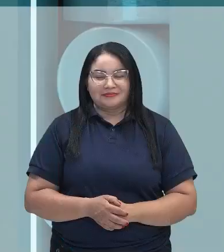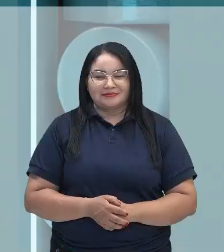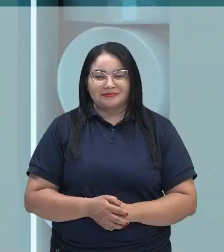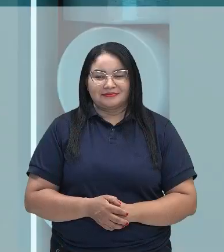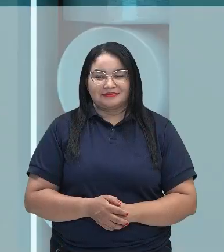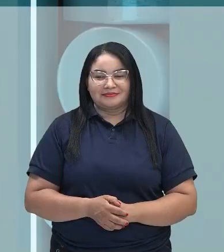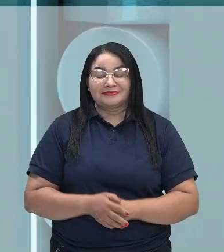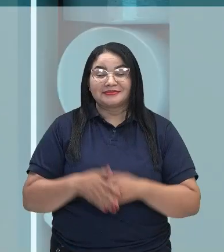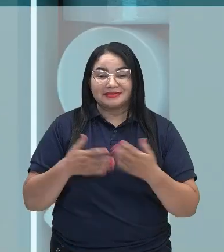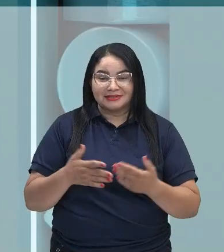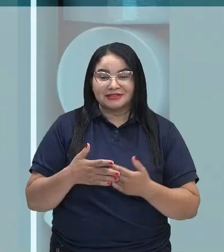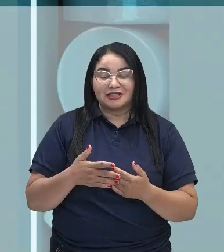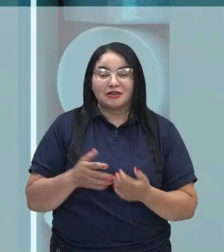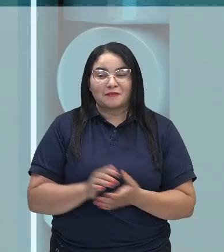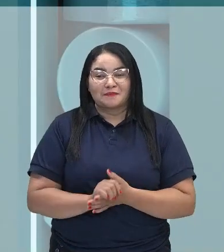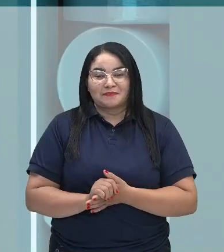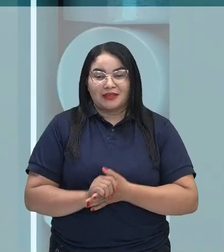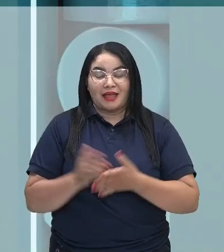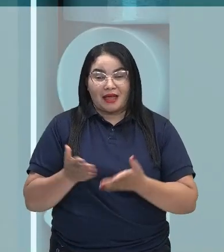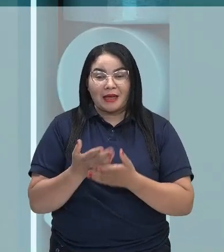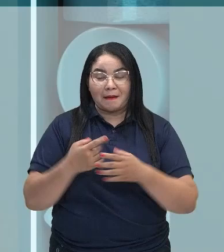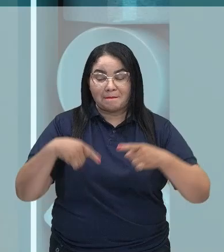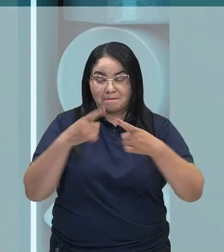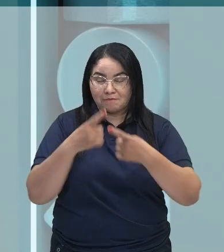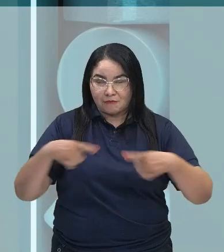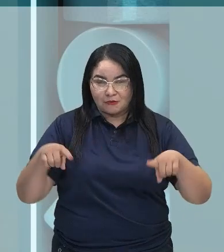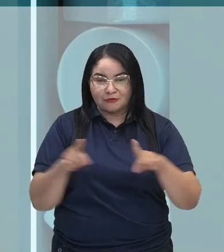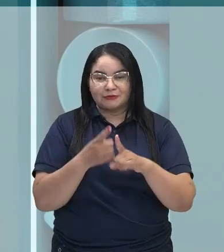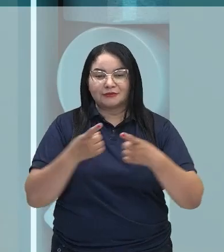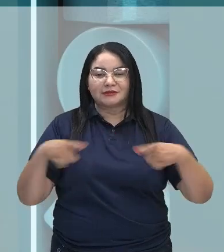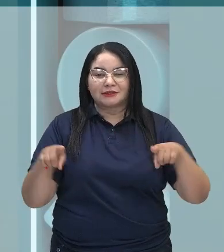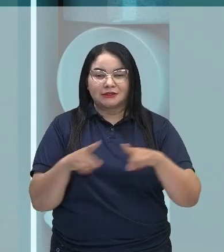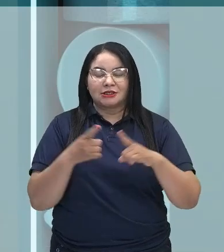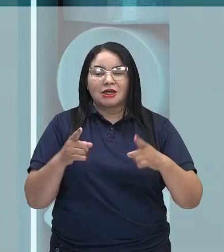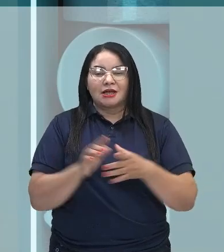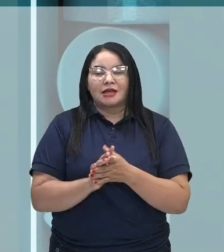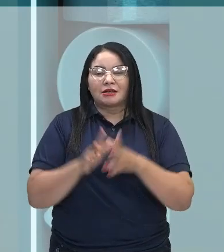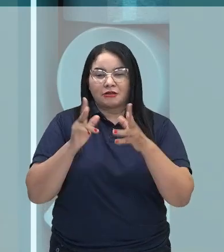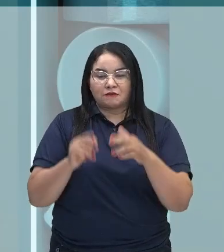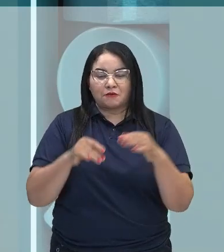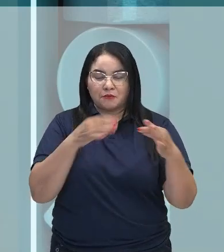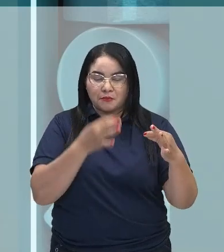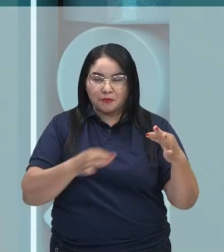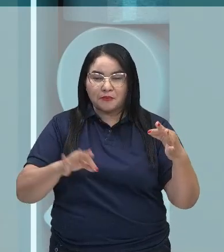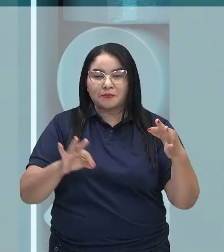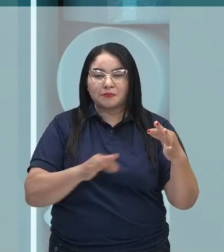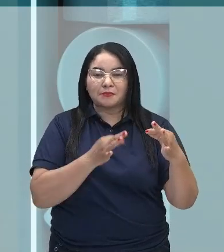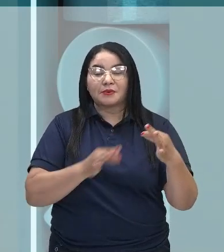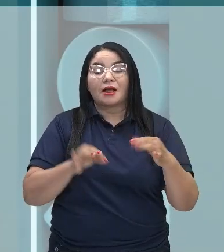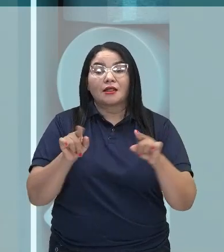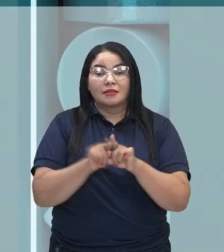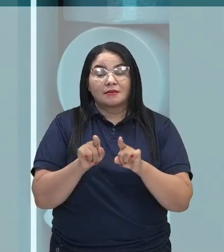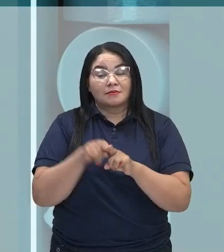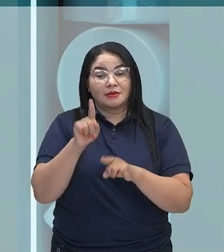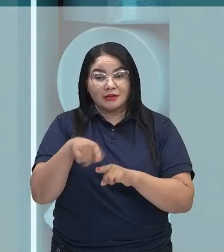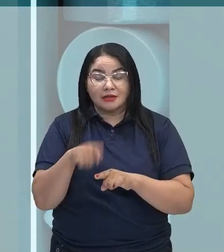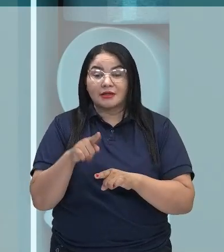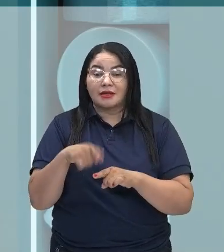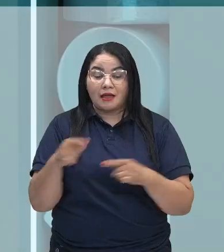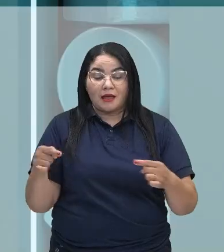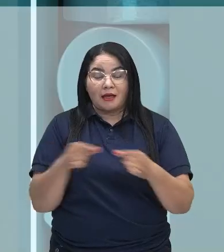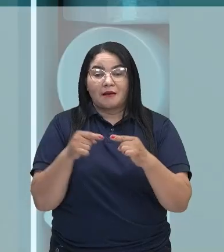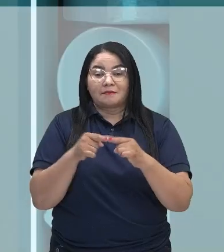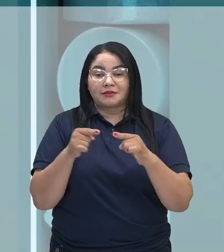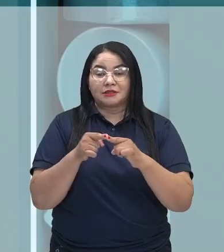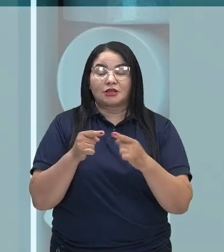Então, como vocês puderam observar, ouvindo a música, trata-se de uma música clássica,